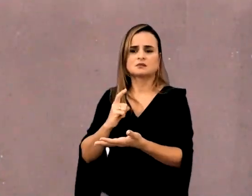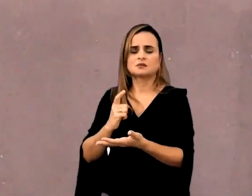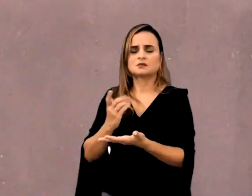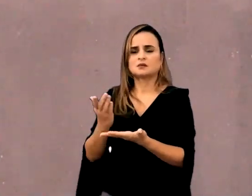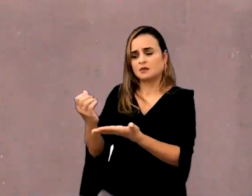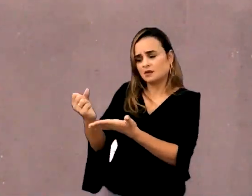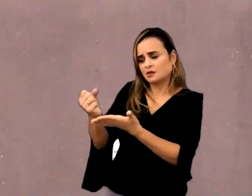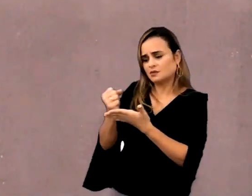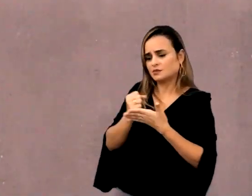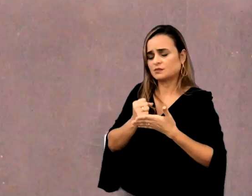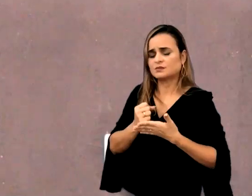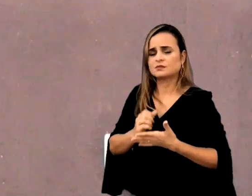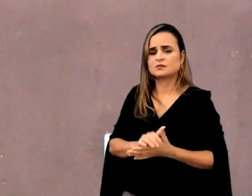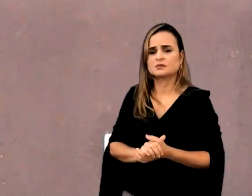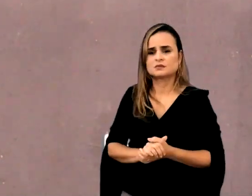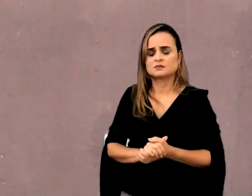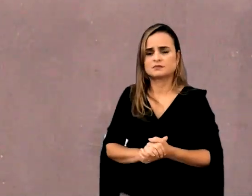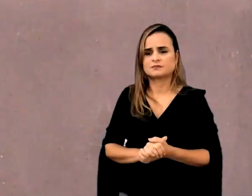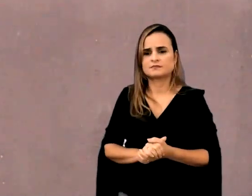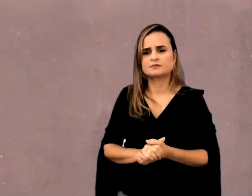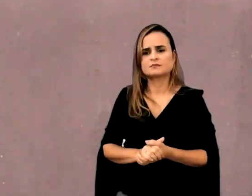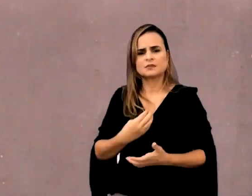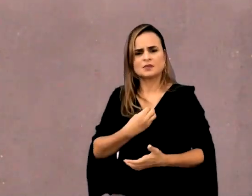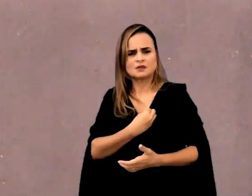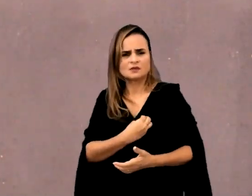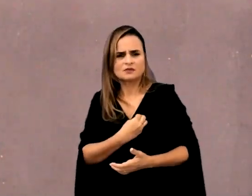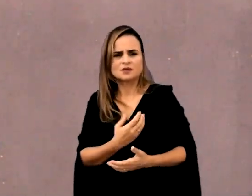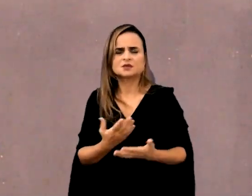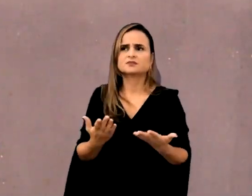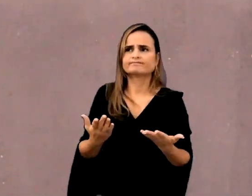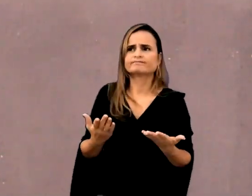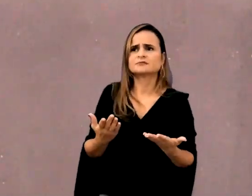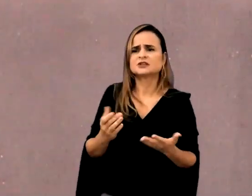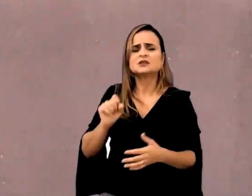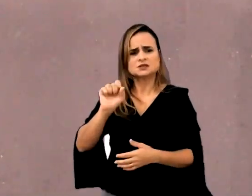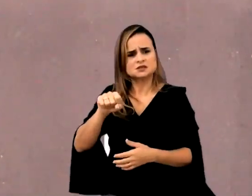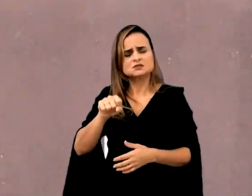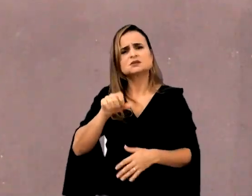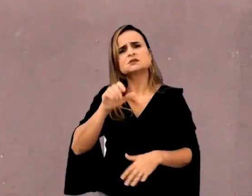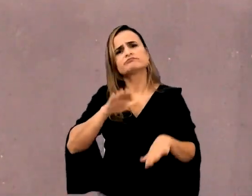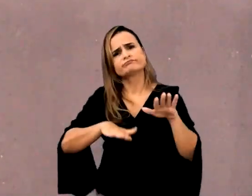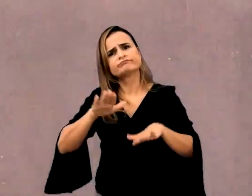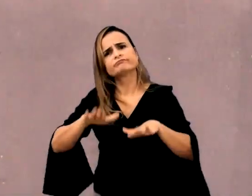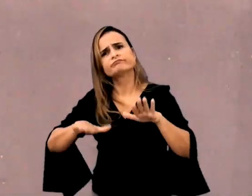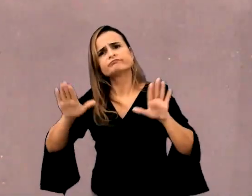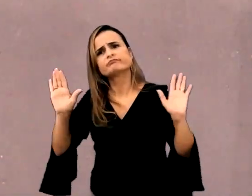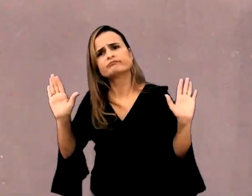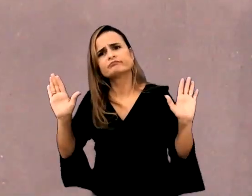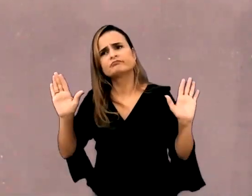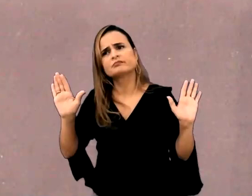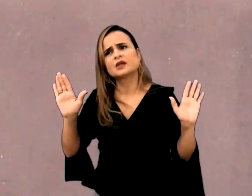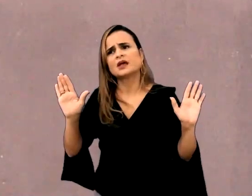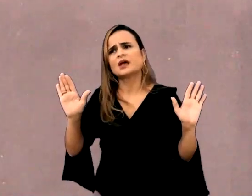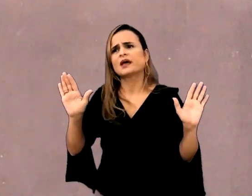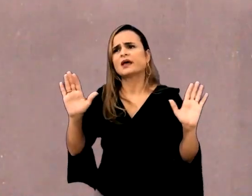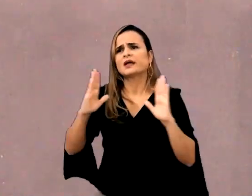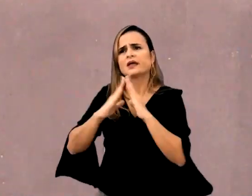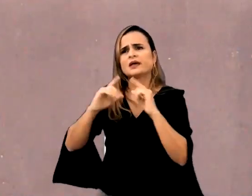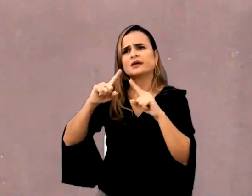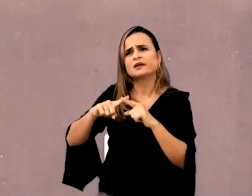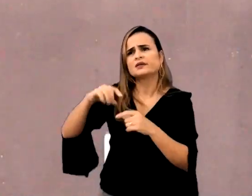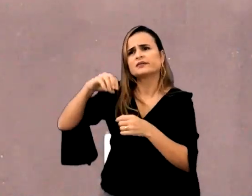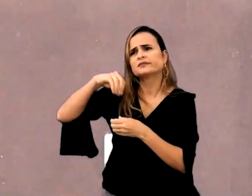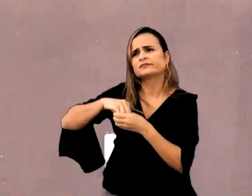irmão, nós estamos perdidos dentro da casa de Deus, mas